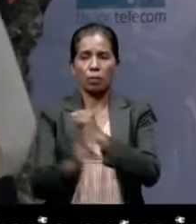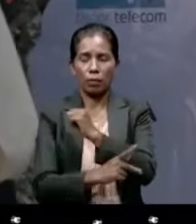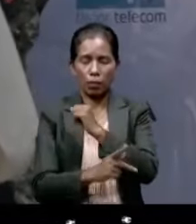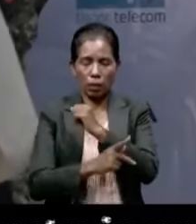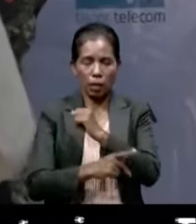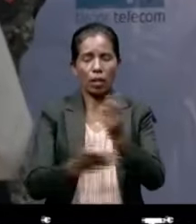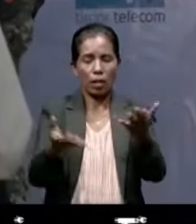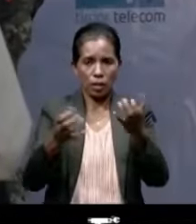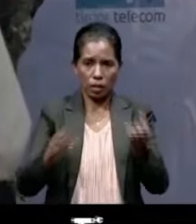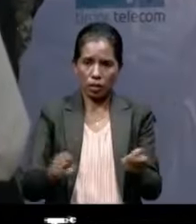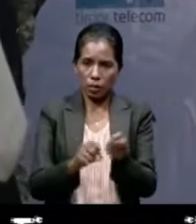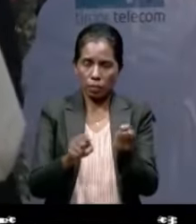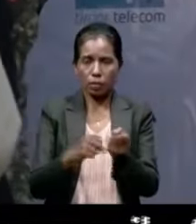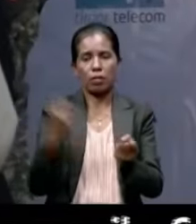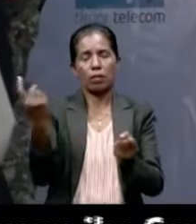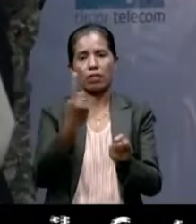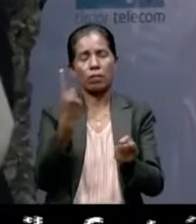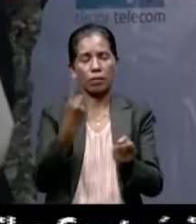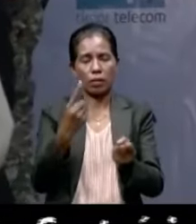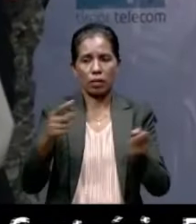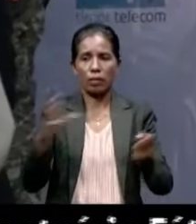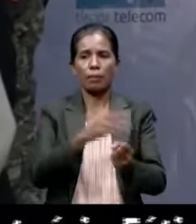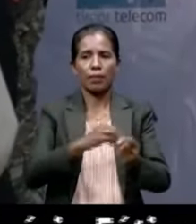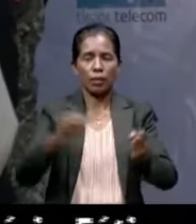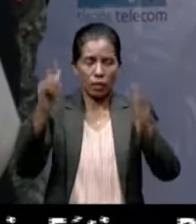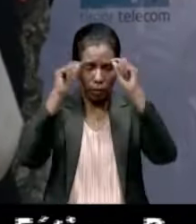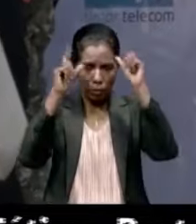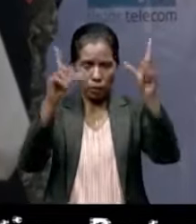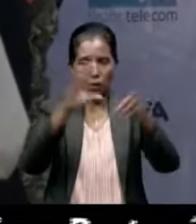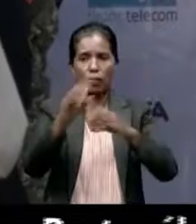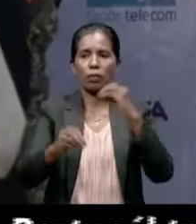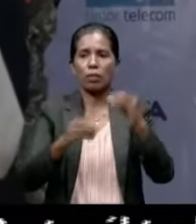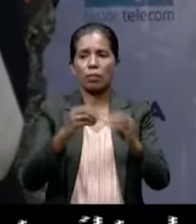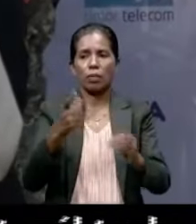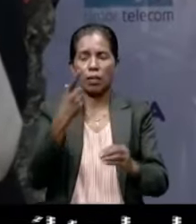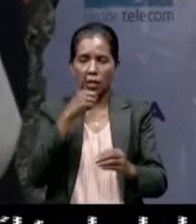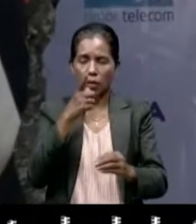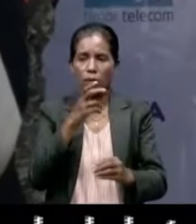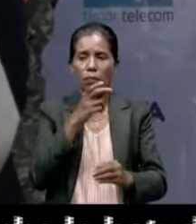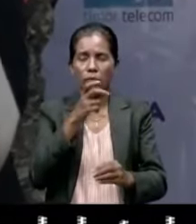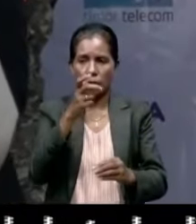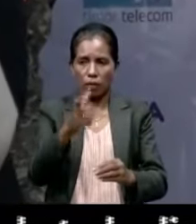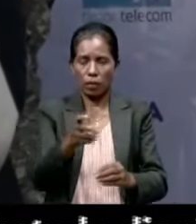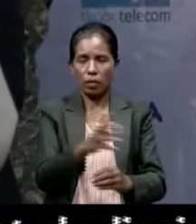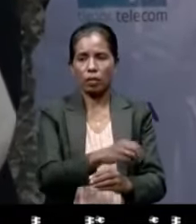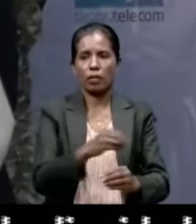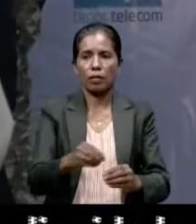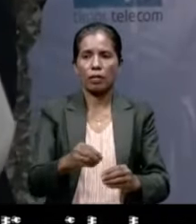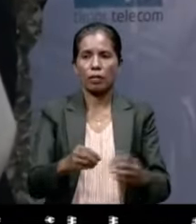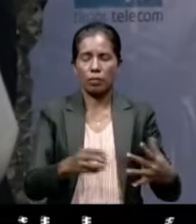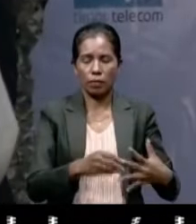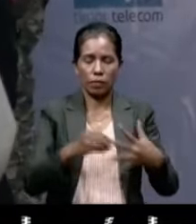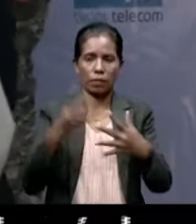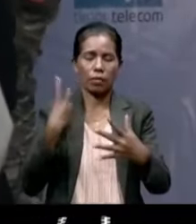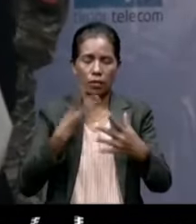sofremos os acontecimentos de Timor. Nessa altura, no longínquo ano de 1999, todos ansiávamos por